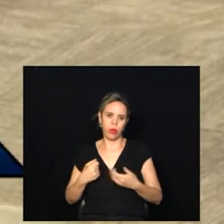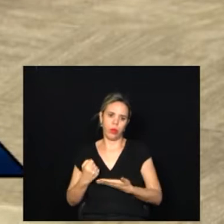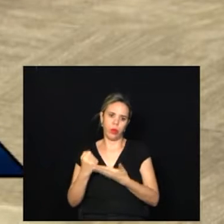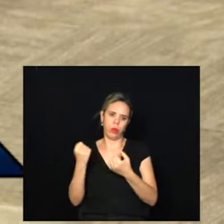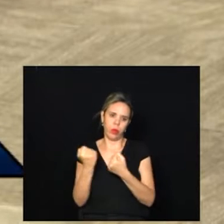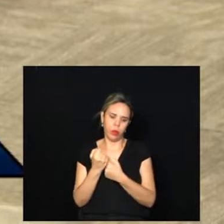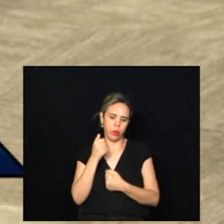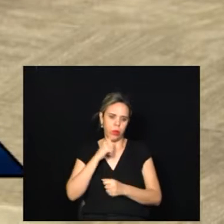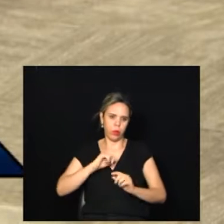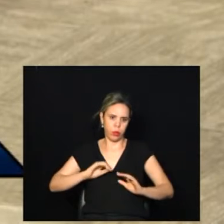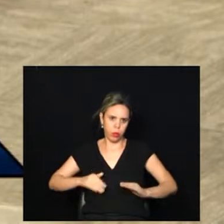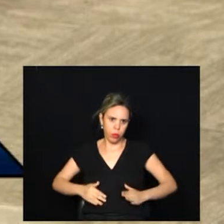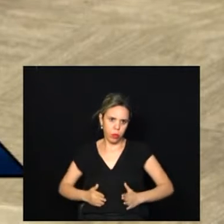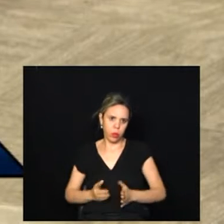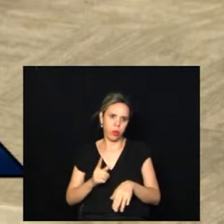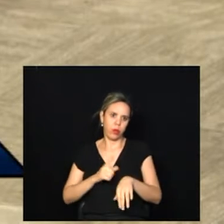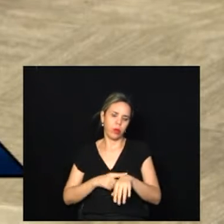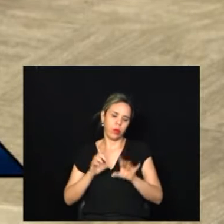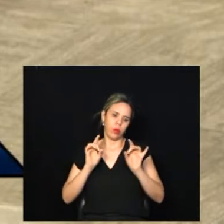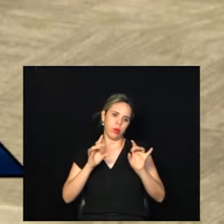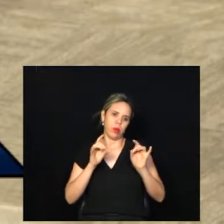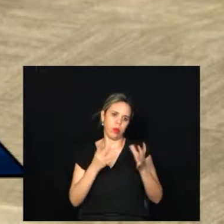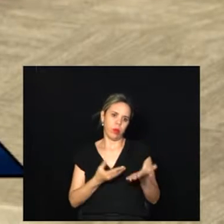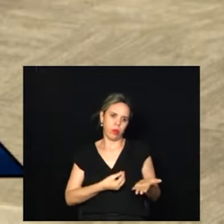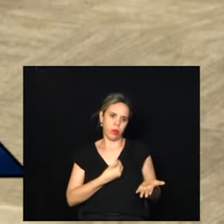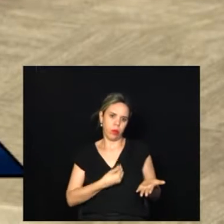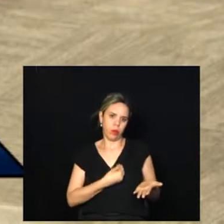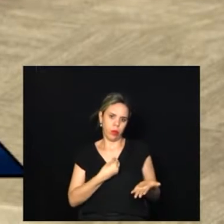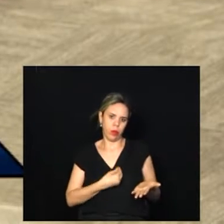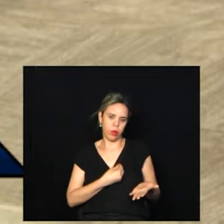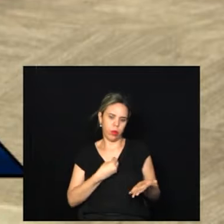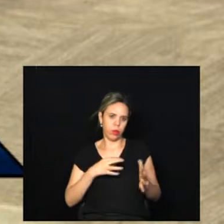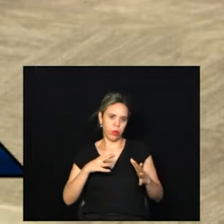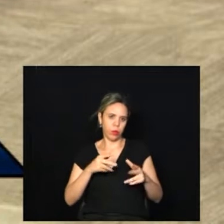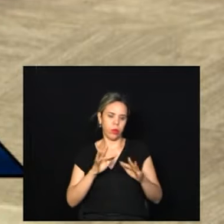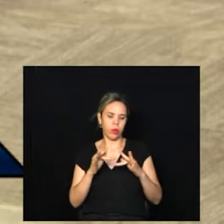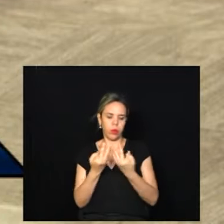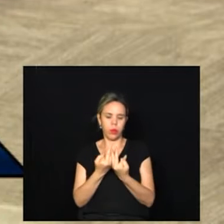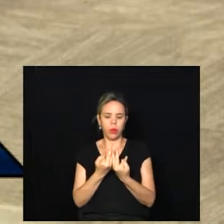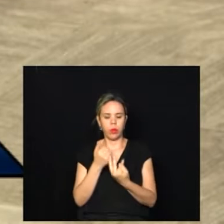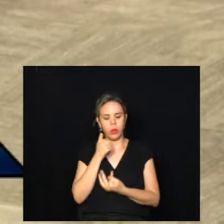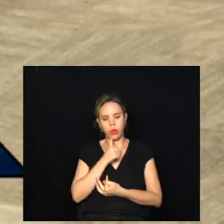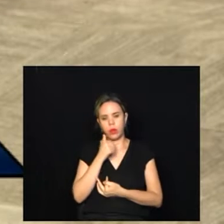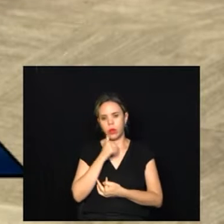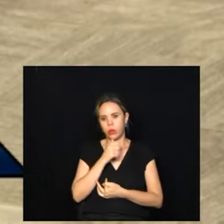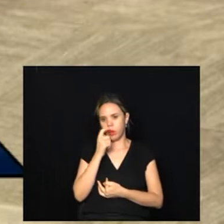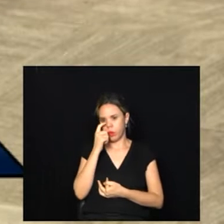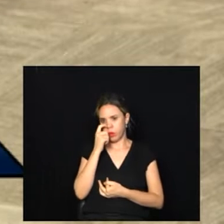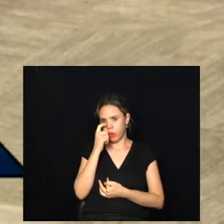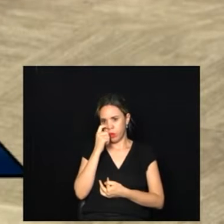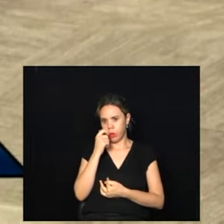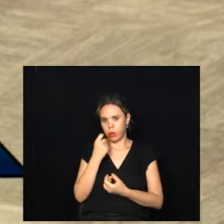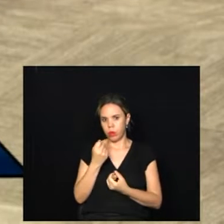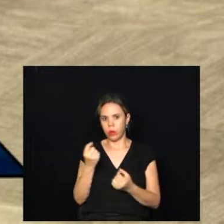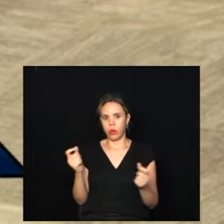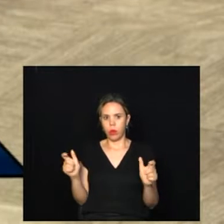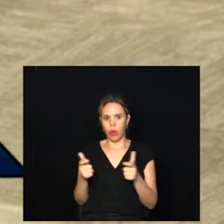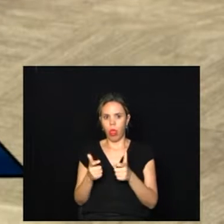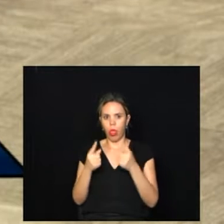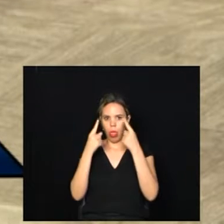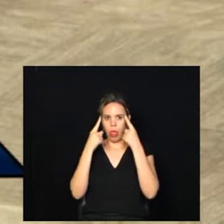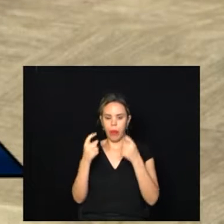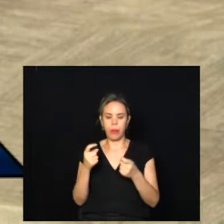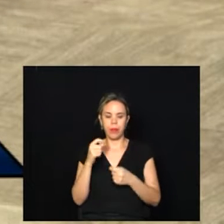você tornar esse momento tão especial na vida, né, de todas as famílias e das mulheres, algo menos